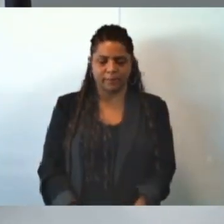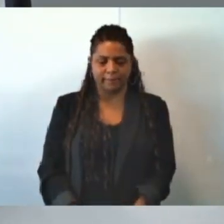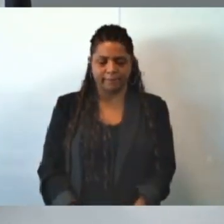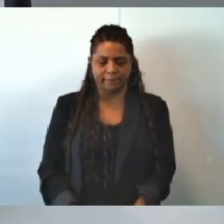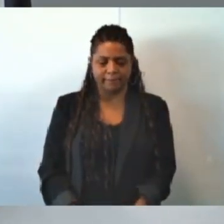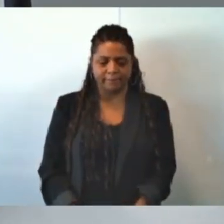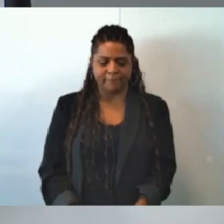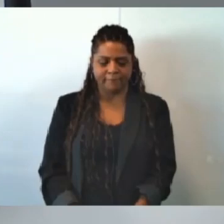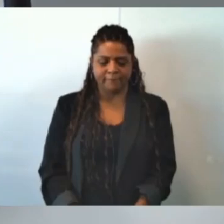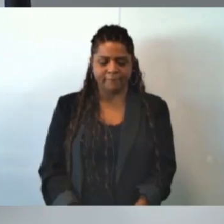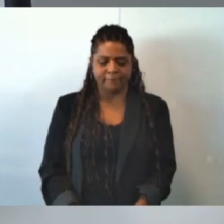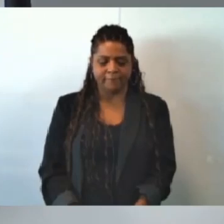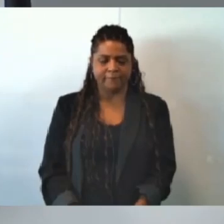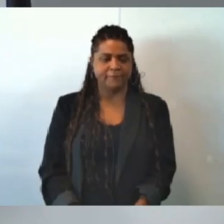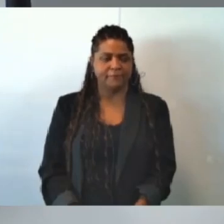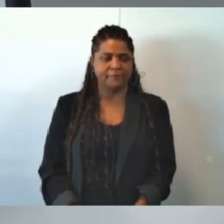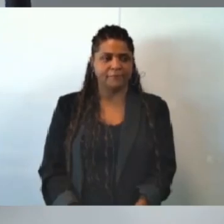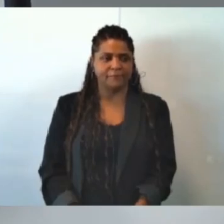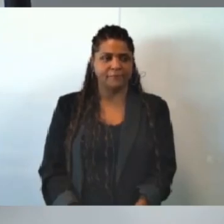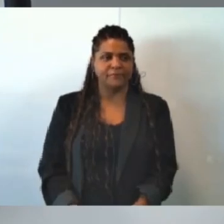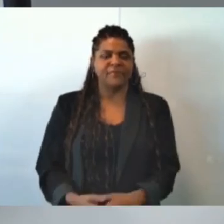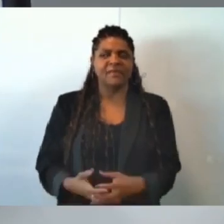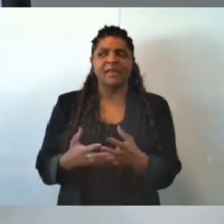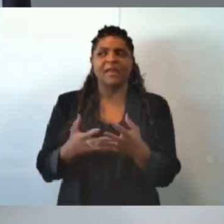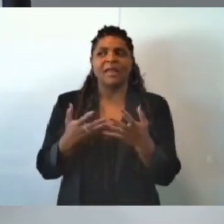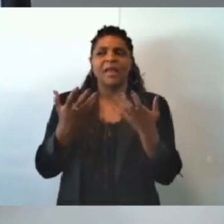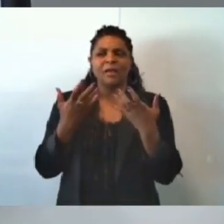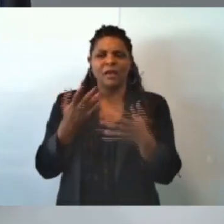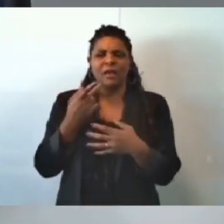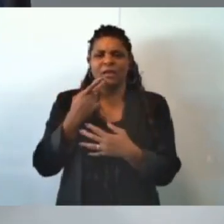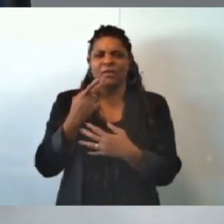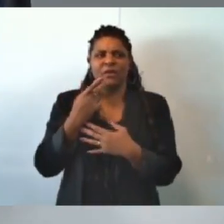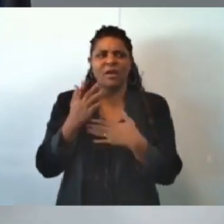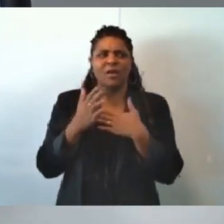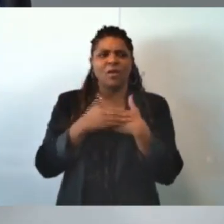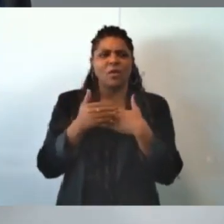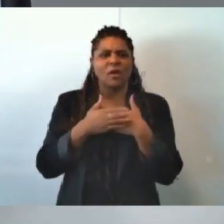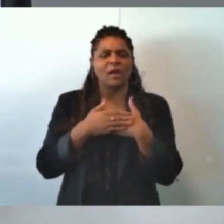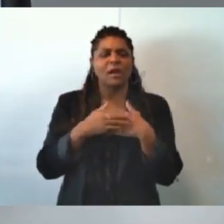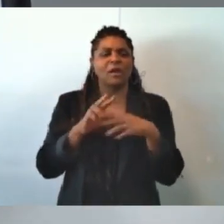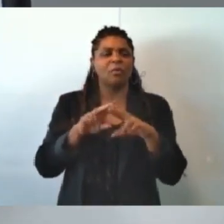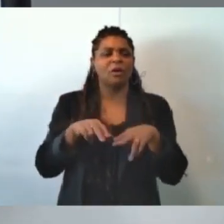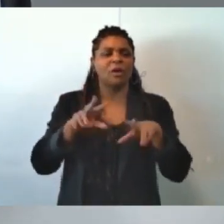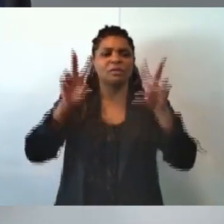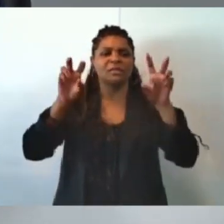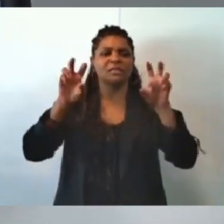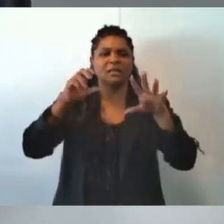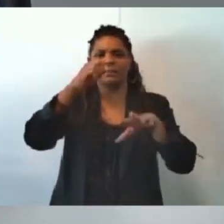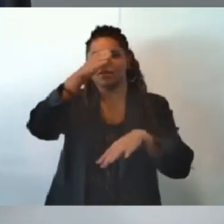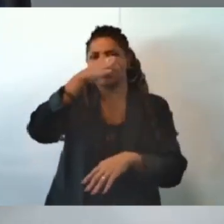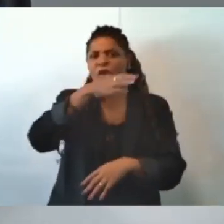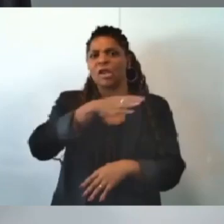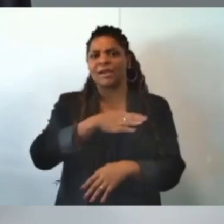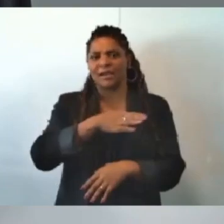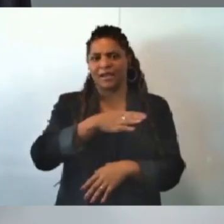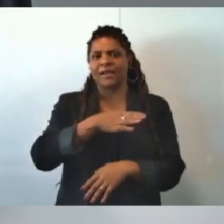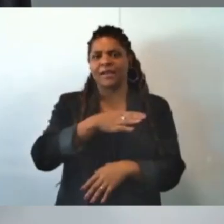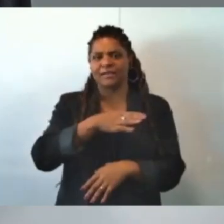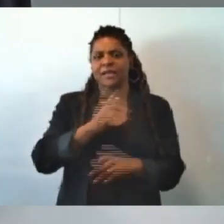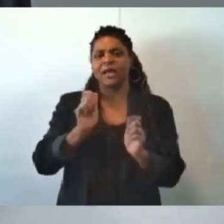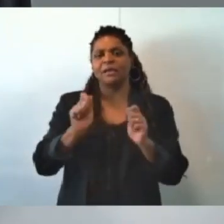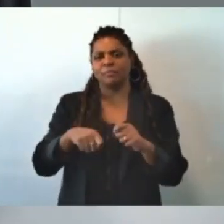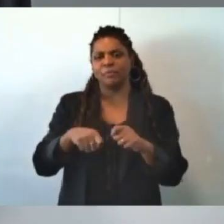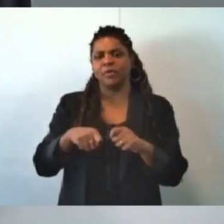se analisar muito, com muito carinho, essa questão da violência que pode transcorrer com o fechamento da rua, certo?